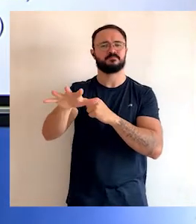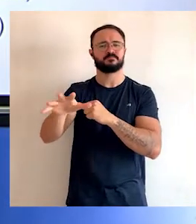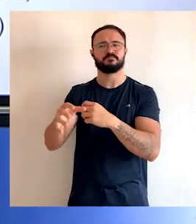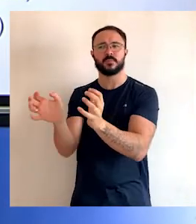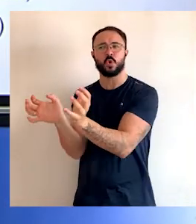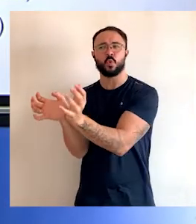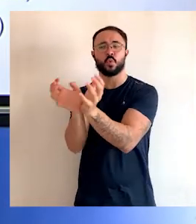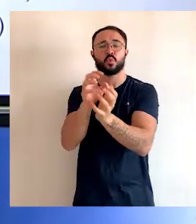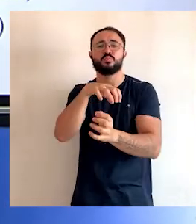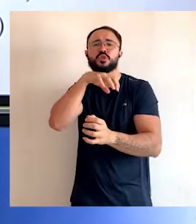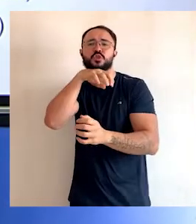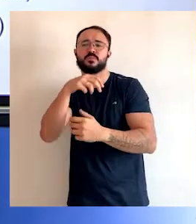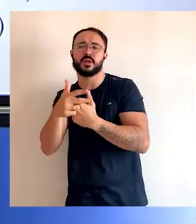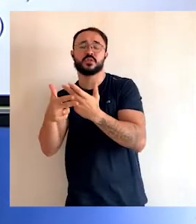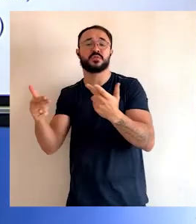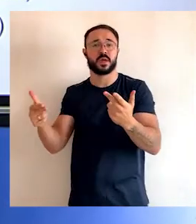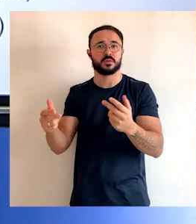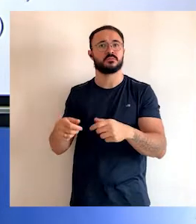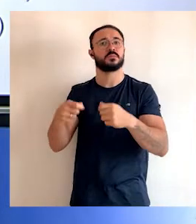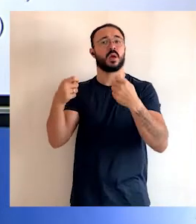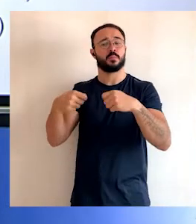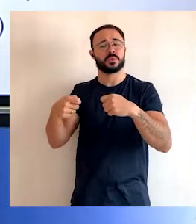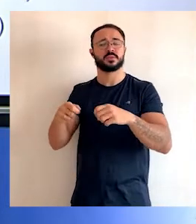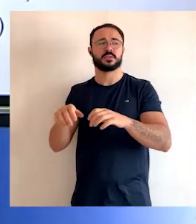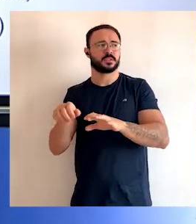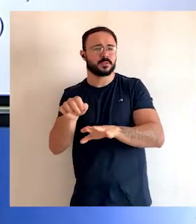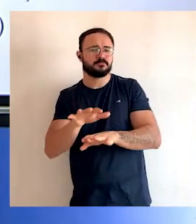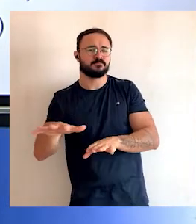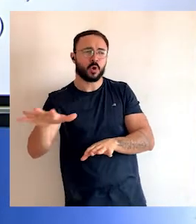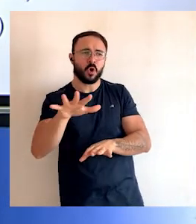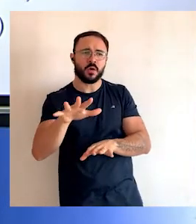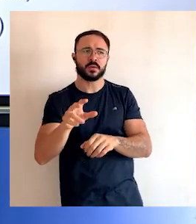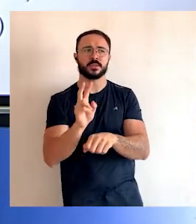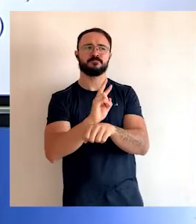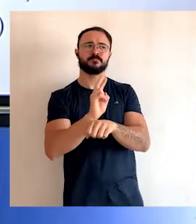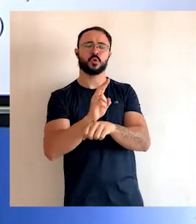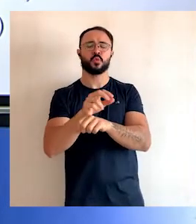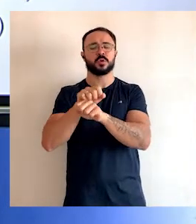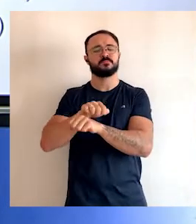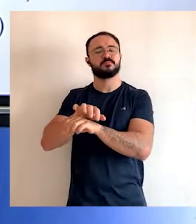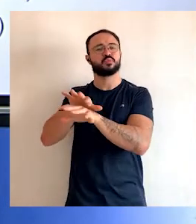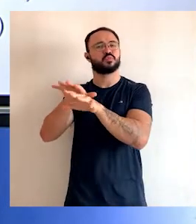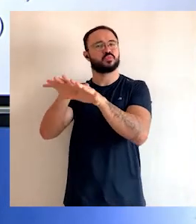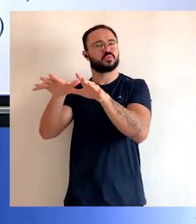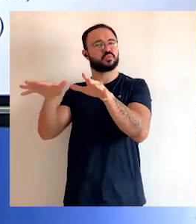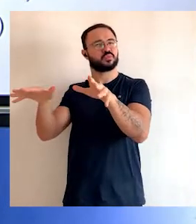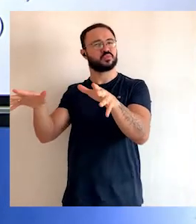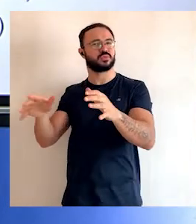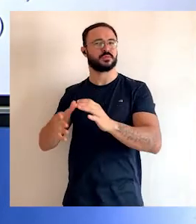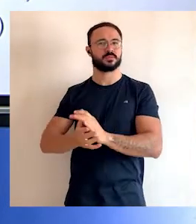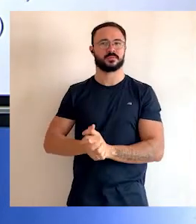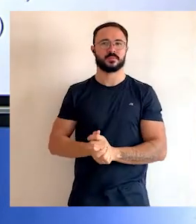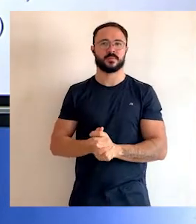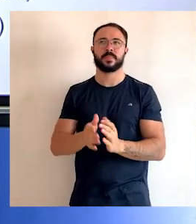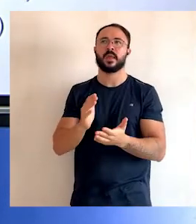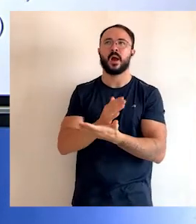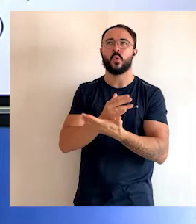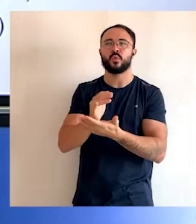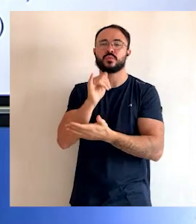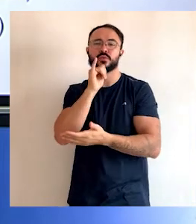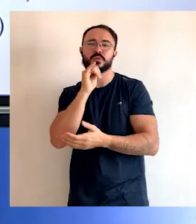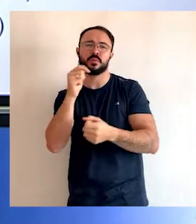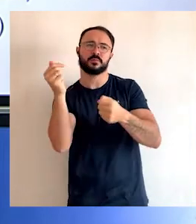muito extensa para sobrevivência e reprodução. Nós podemos dar alguns exemplos de espécies guarda-chuva que nós temos em